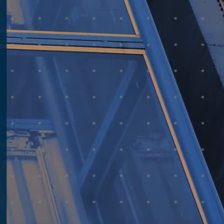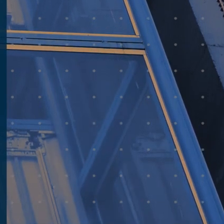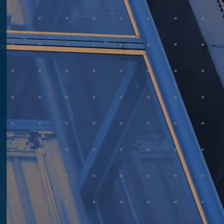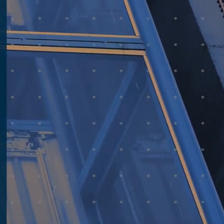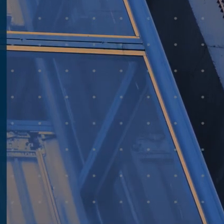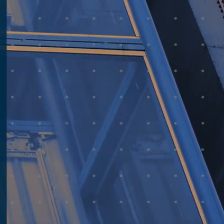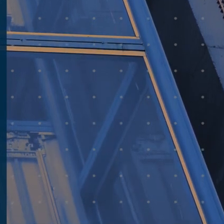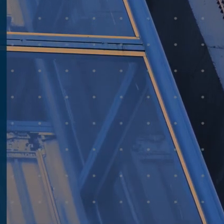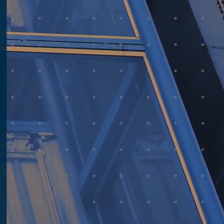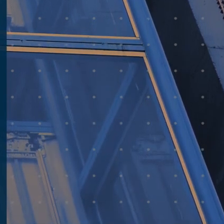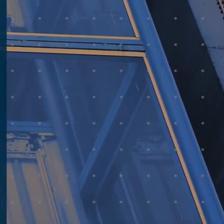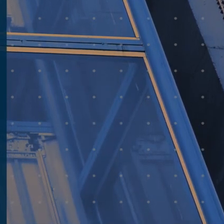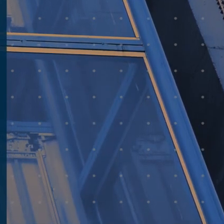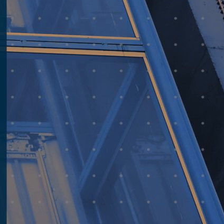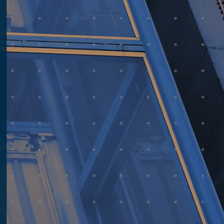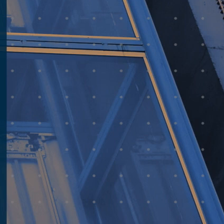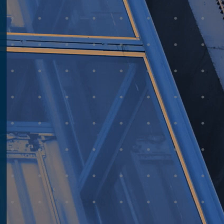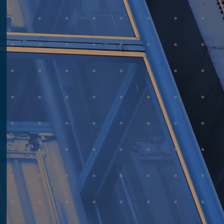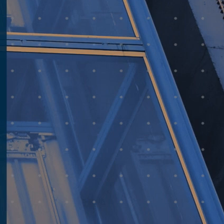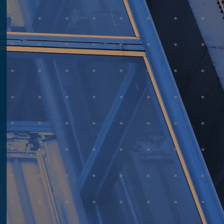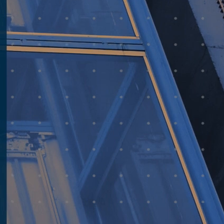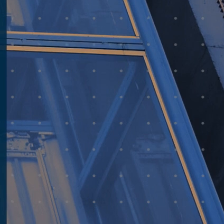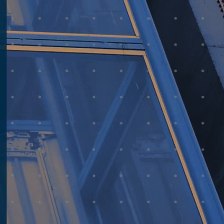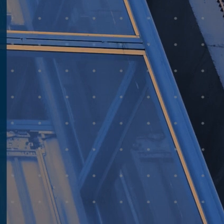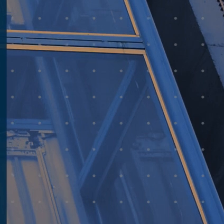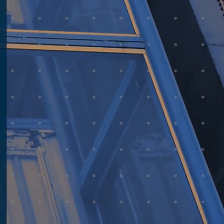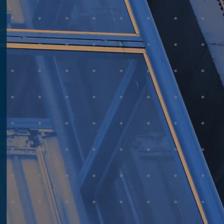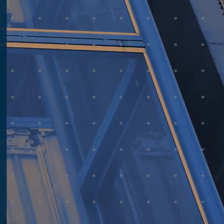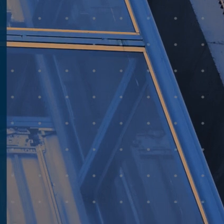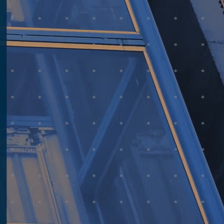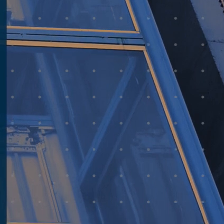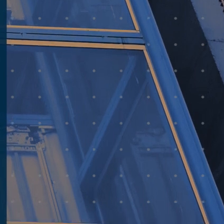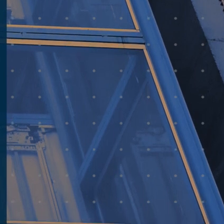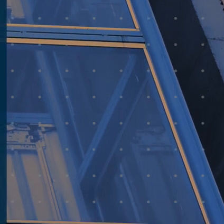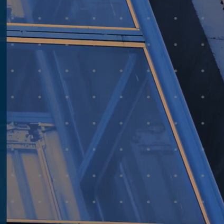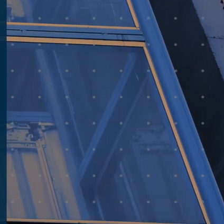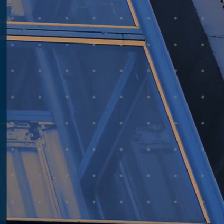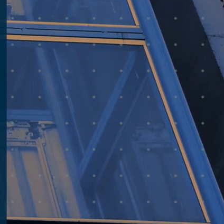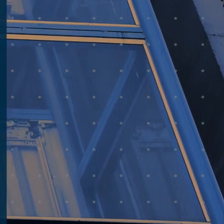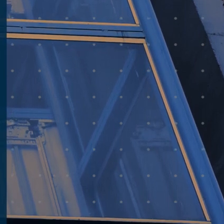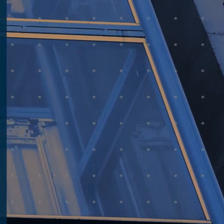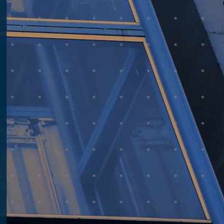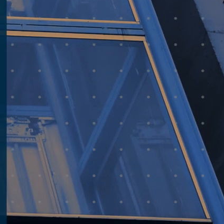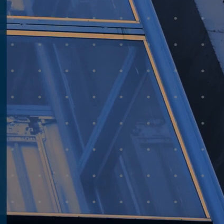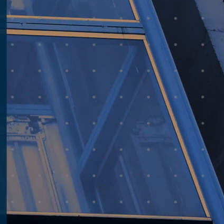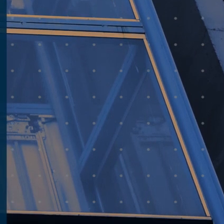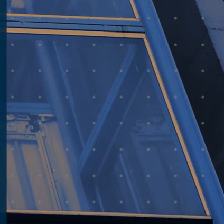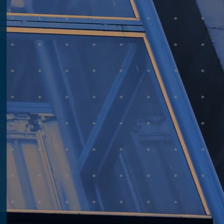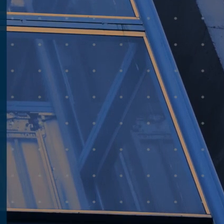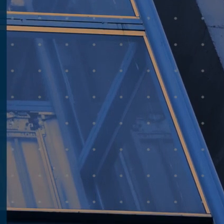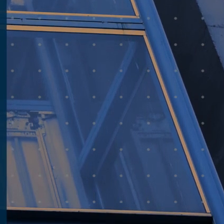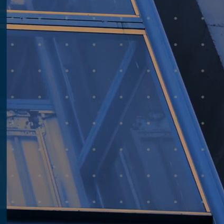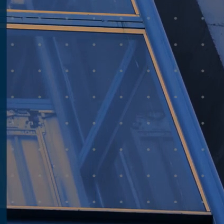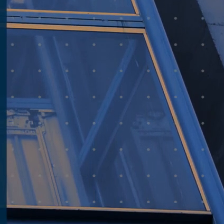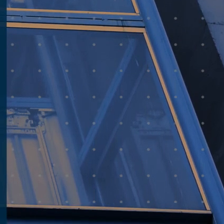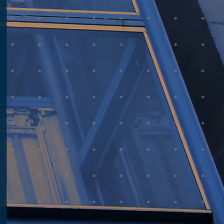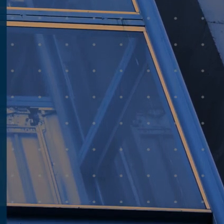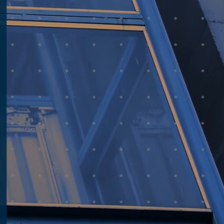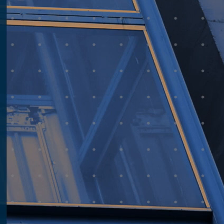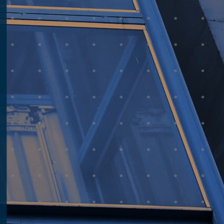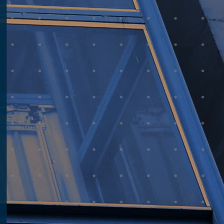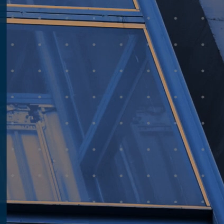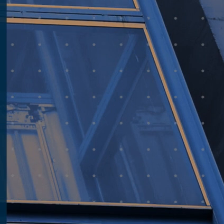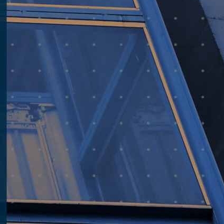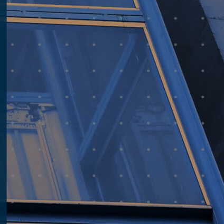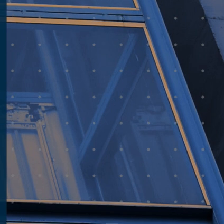ajudante de açougueiro, ajudante de carga e descarga de mercadoria, ajudante de cozinha, ajudante de obras,